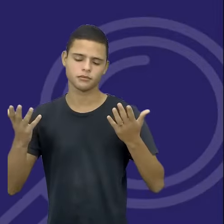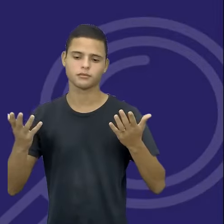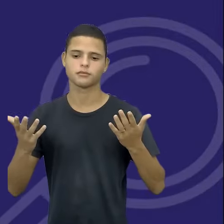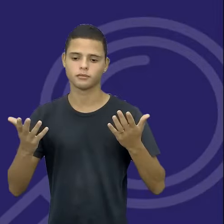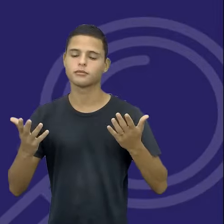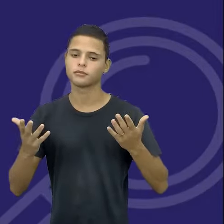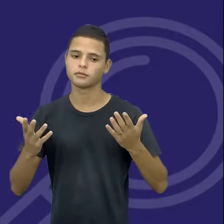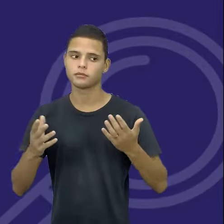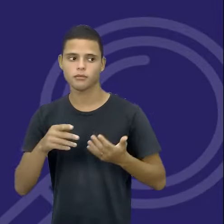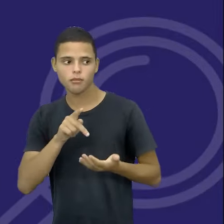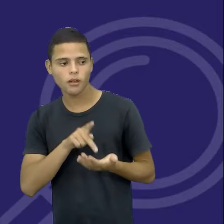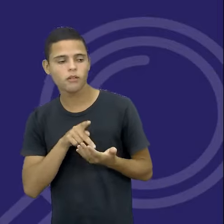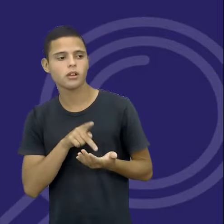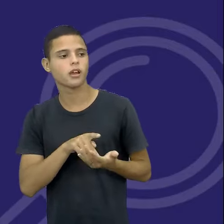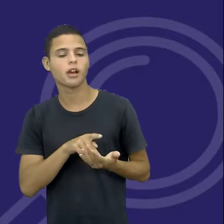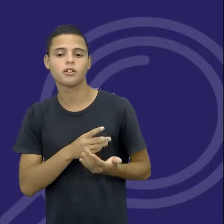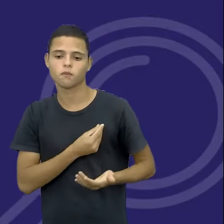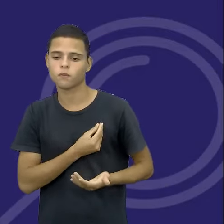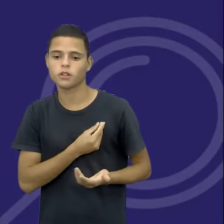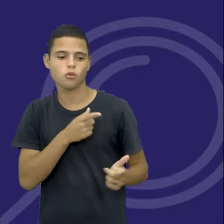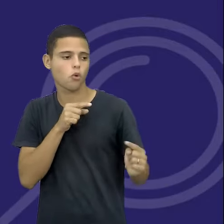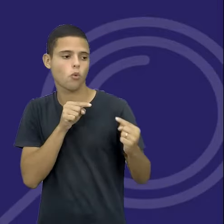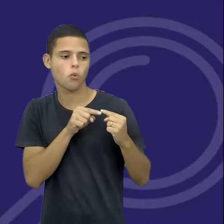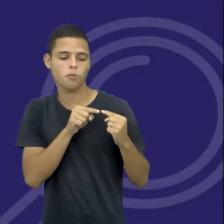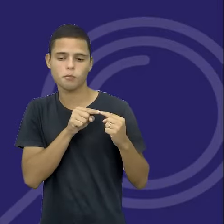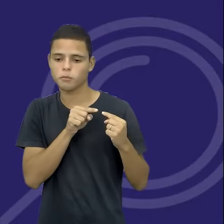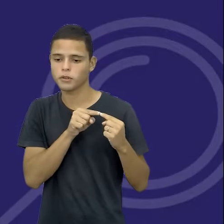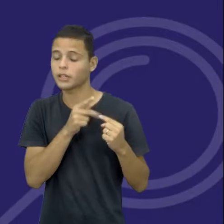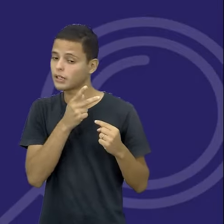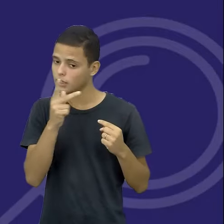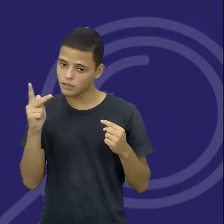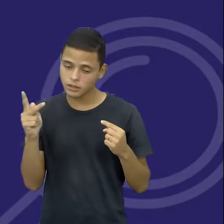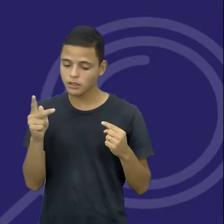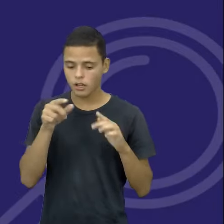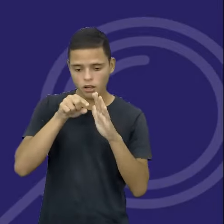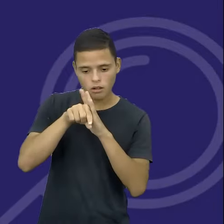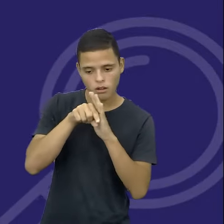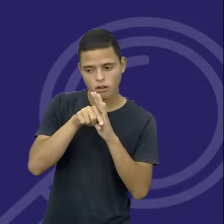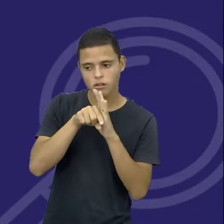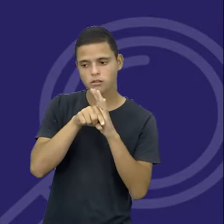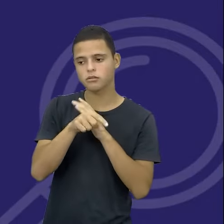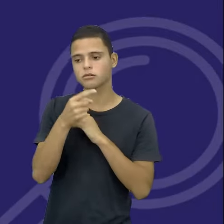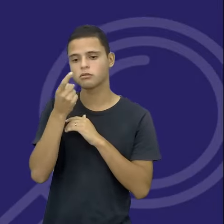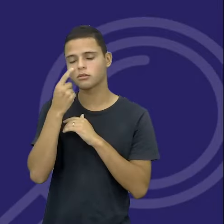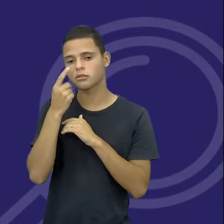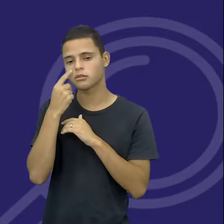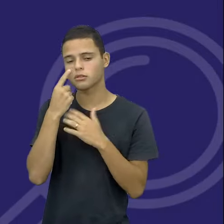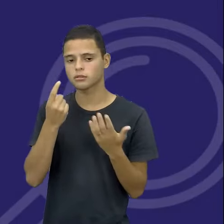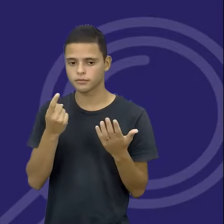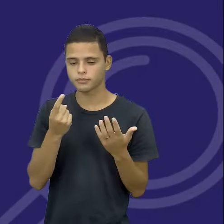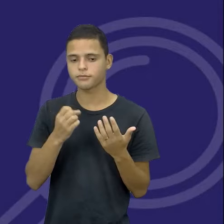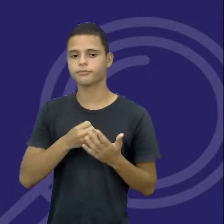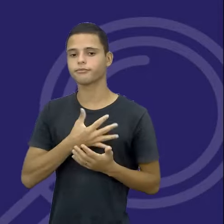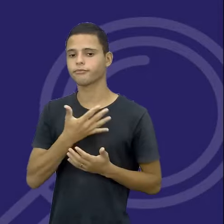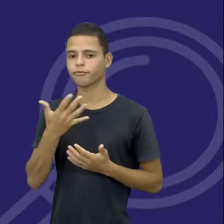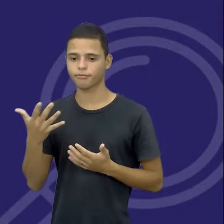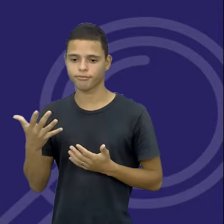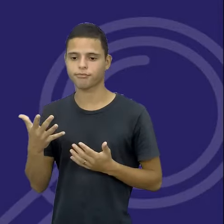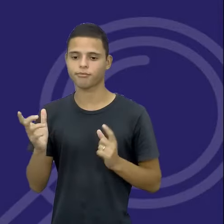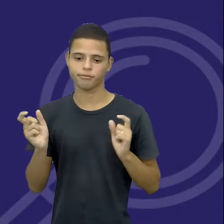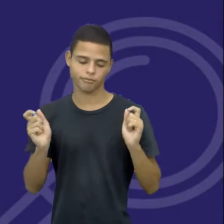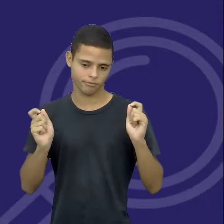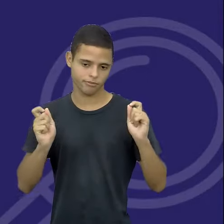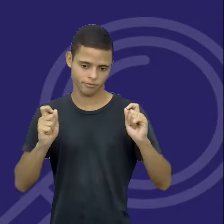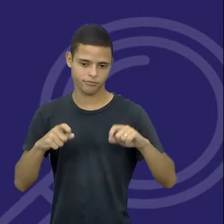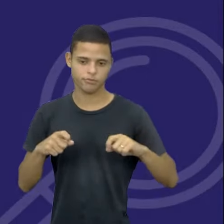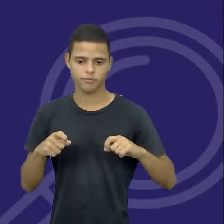que fica bem real, fica bem de acordo com a realidade, e aí eles vão analisar, né, quais são as possibilidades, né,